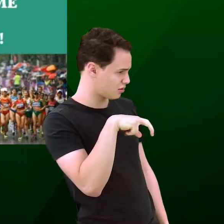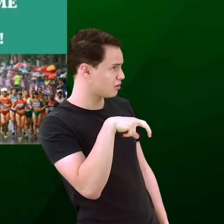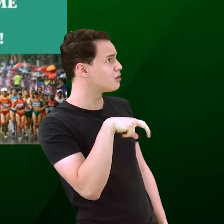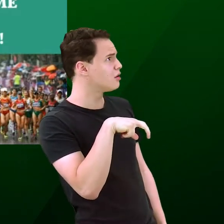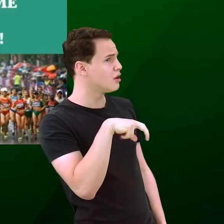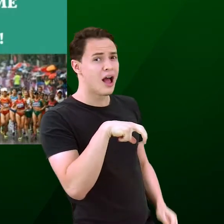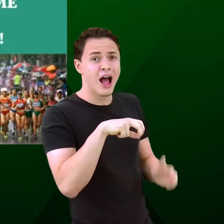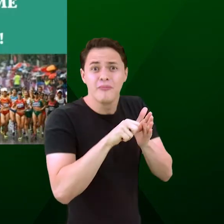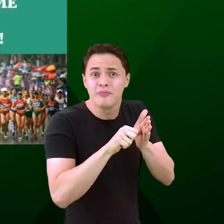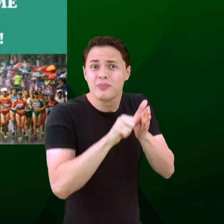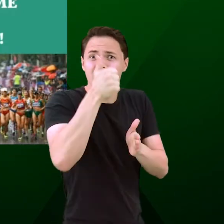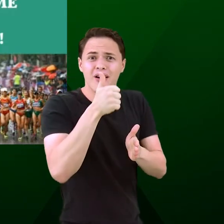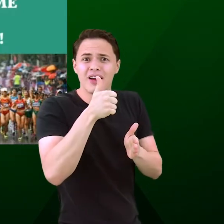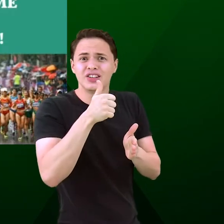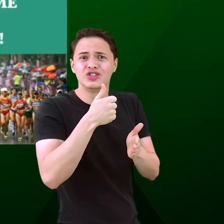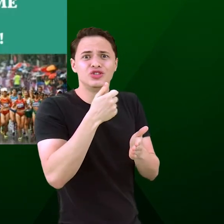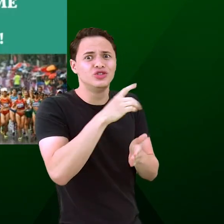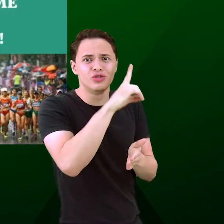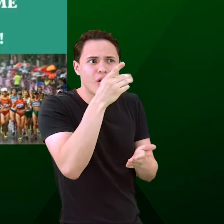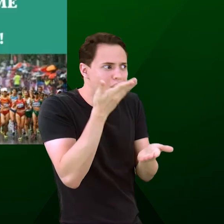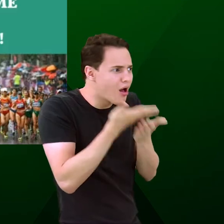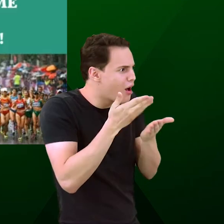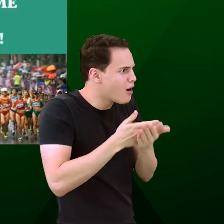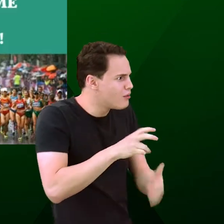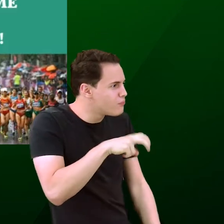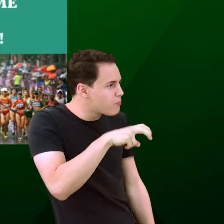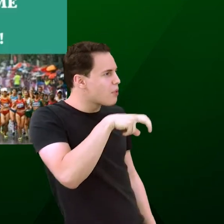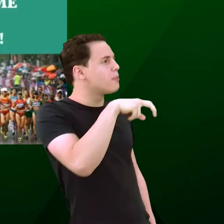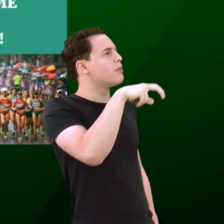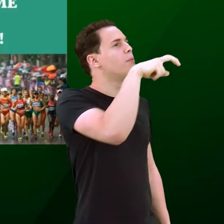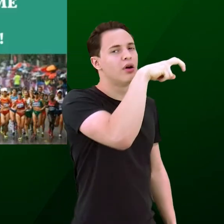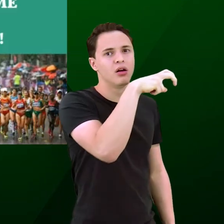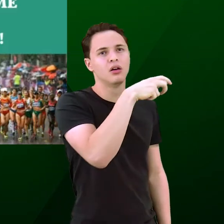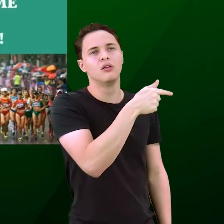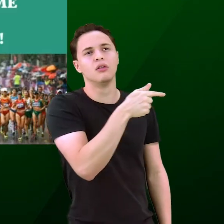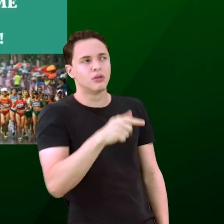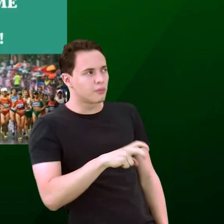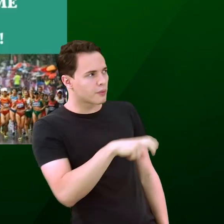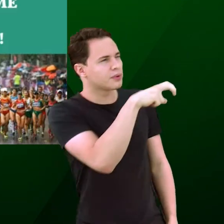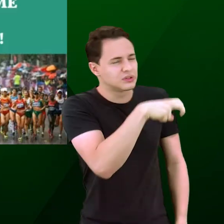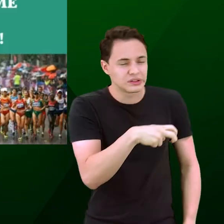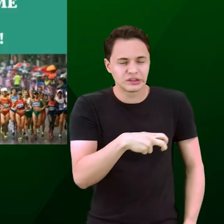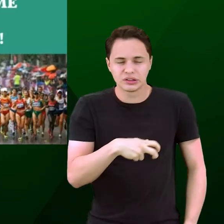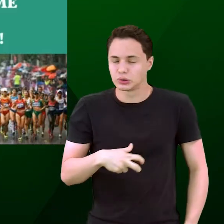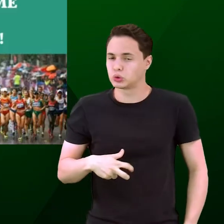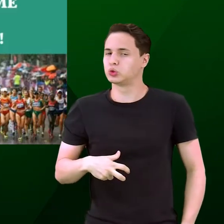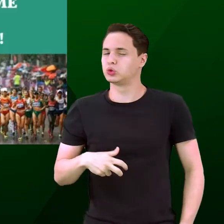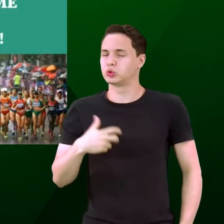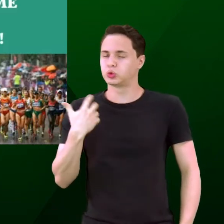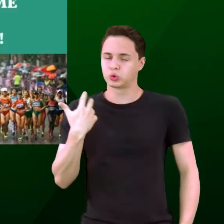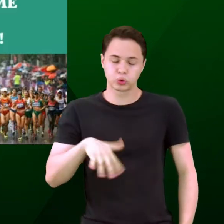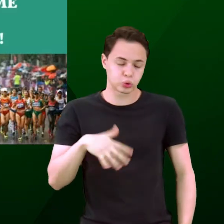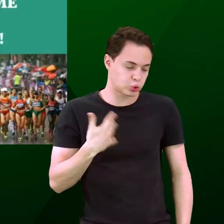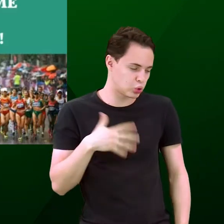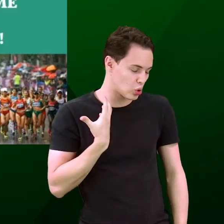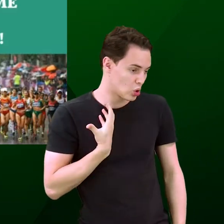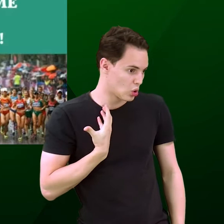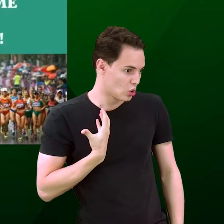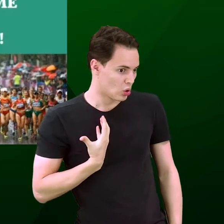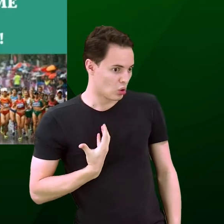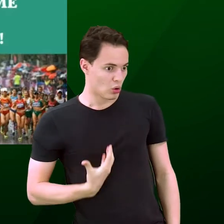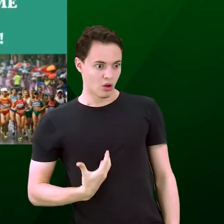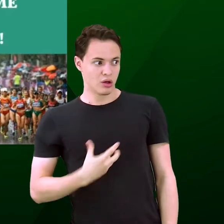e outro. Tá? Então é muito importante a gente estabelecer o local. Vou correr lá porque lá não tem nenhuma